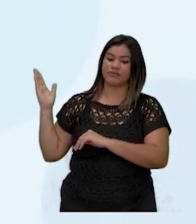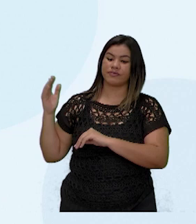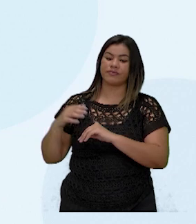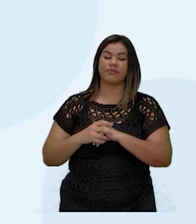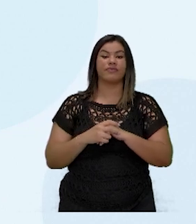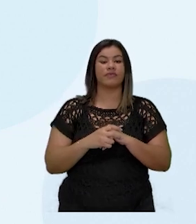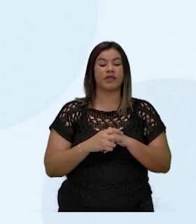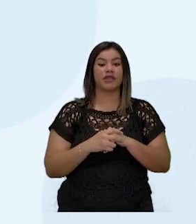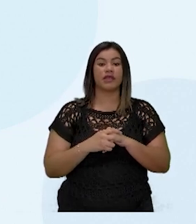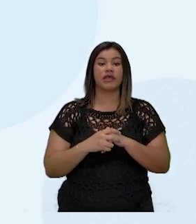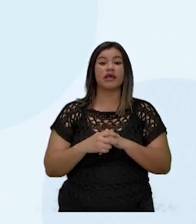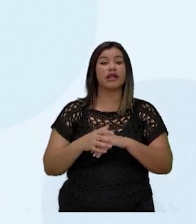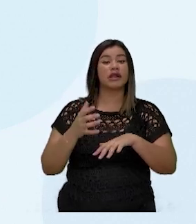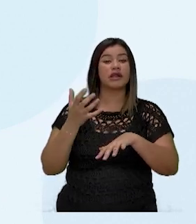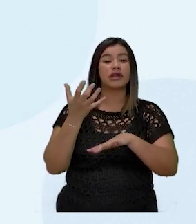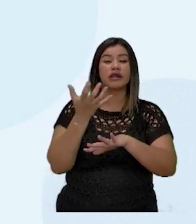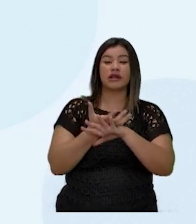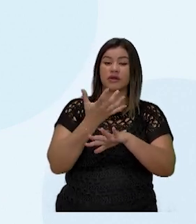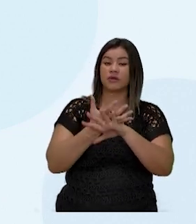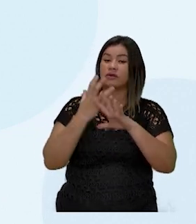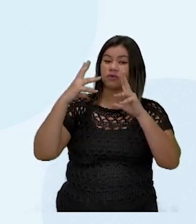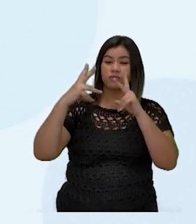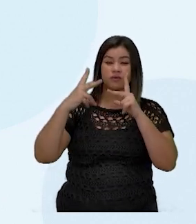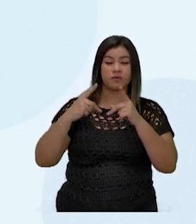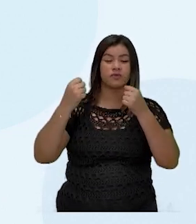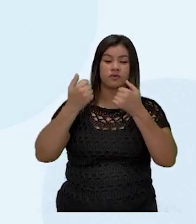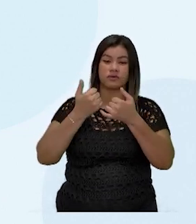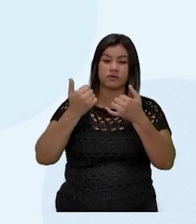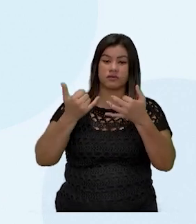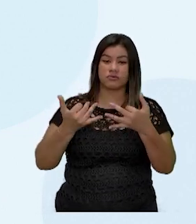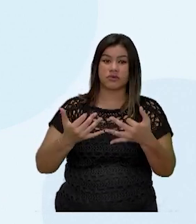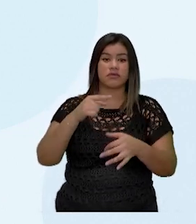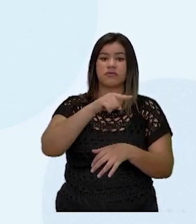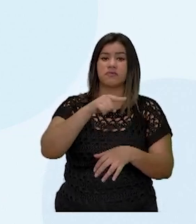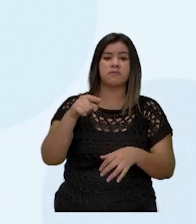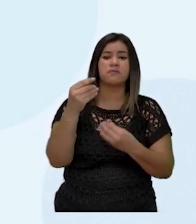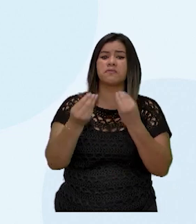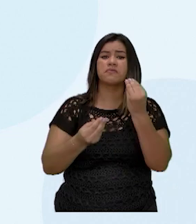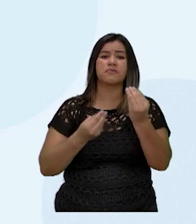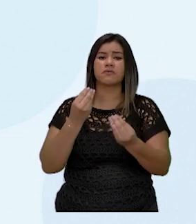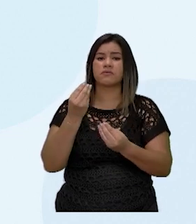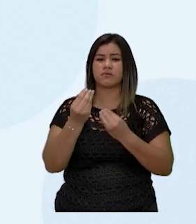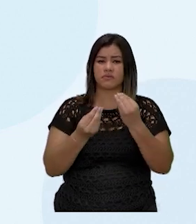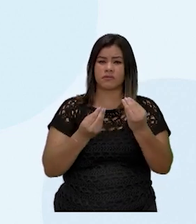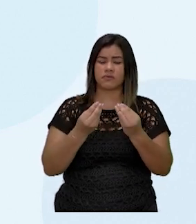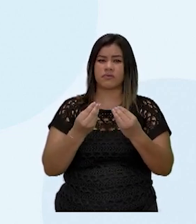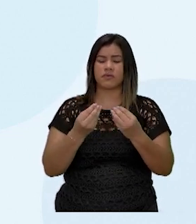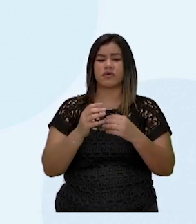Na continuidade, por favor, a próxima tela,